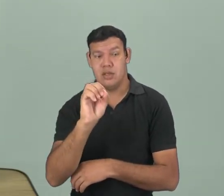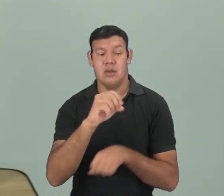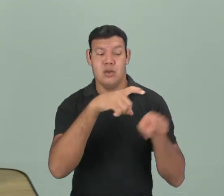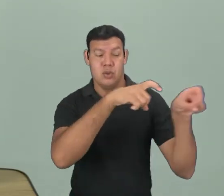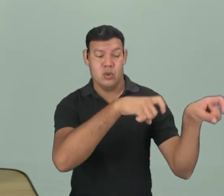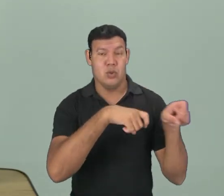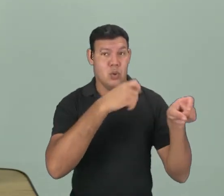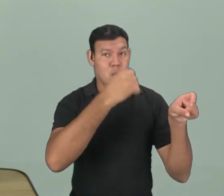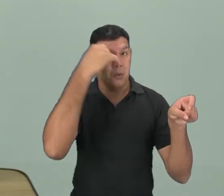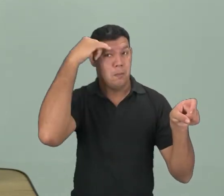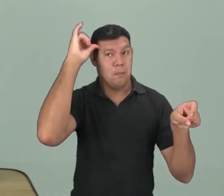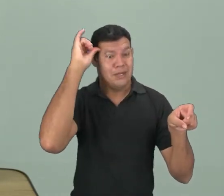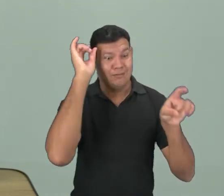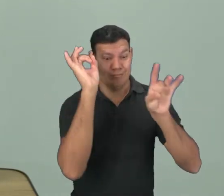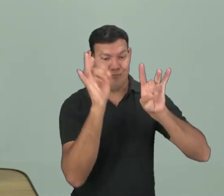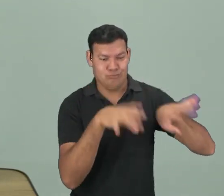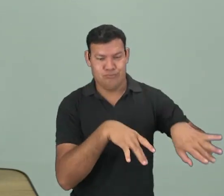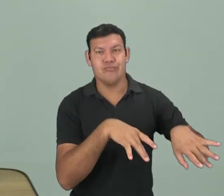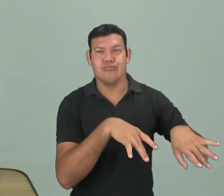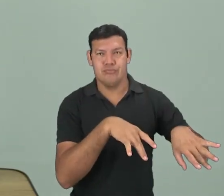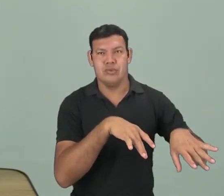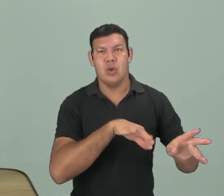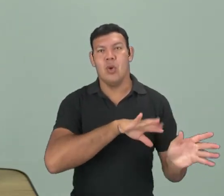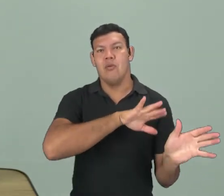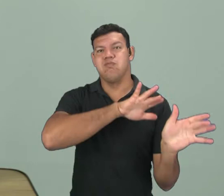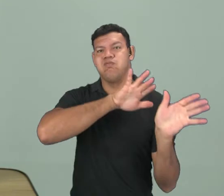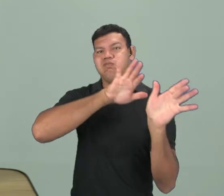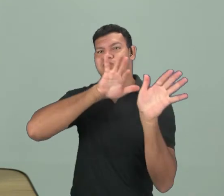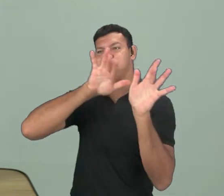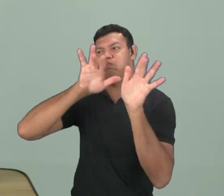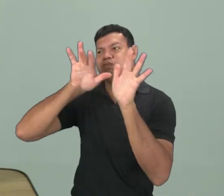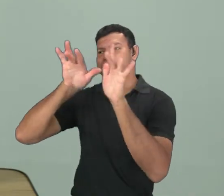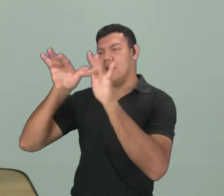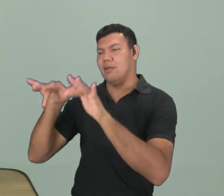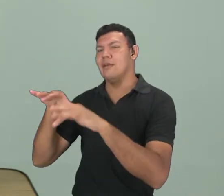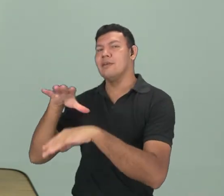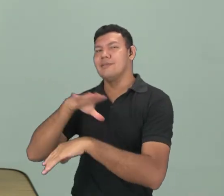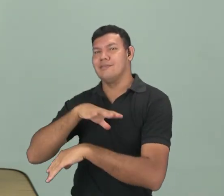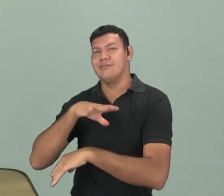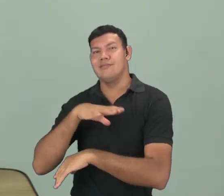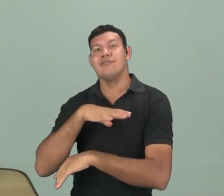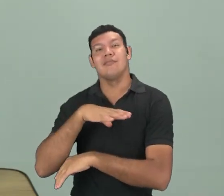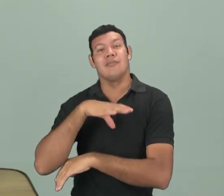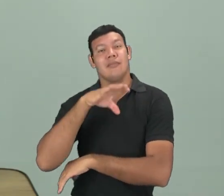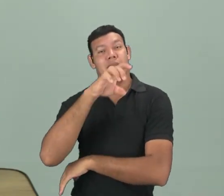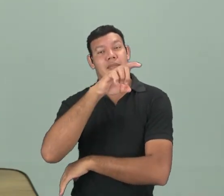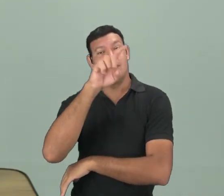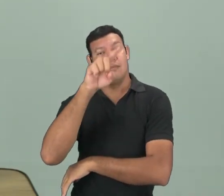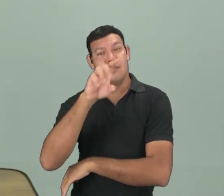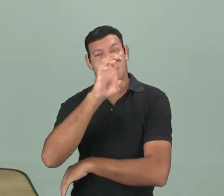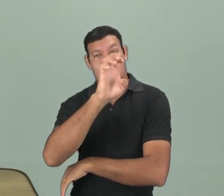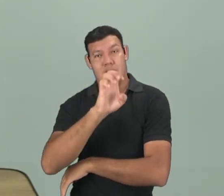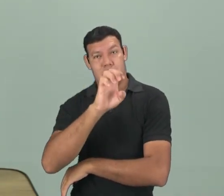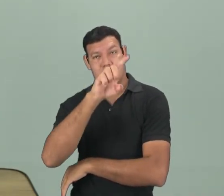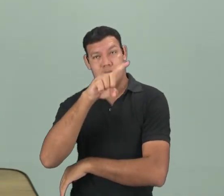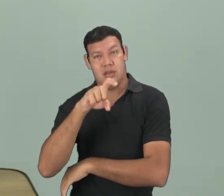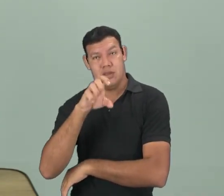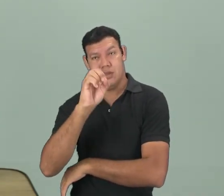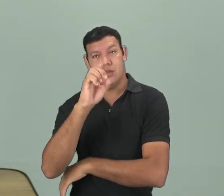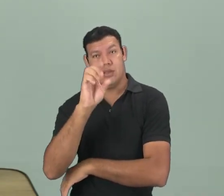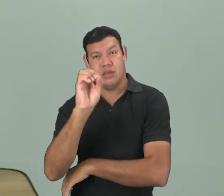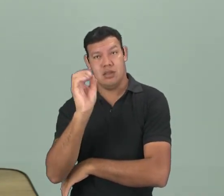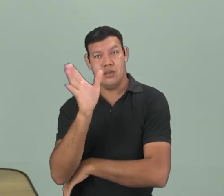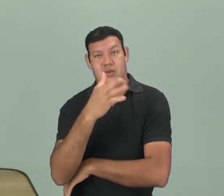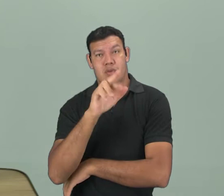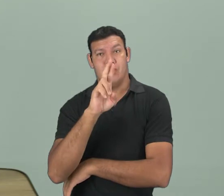estão abandonando uma região para vir para a cidade, eles chamaram esse processo de êxodo rural. Ou seja, o campo ficou